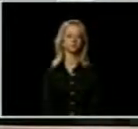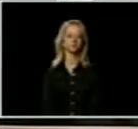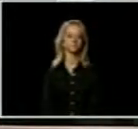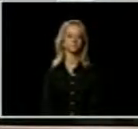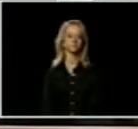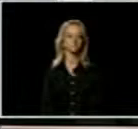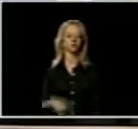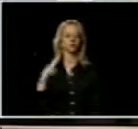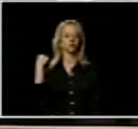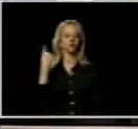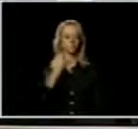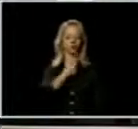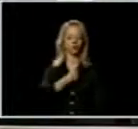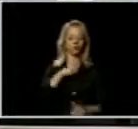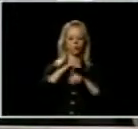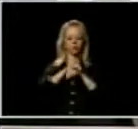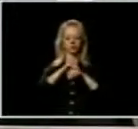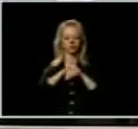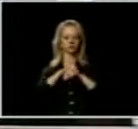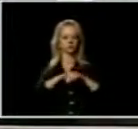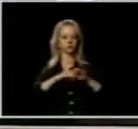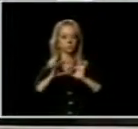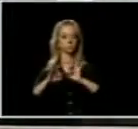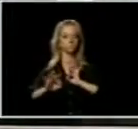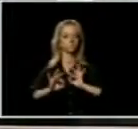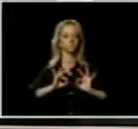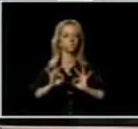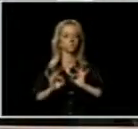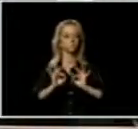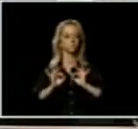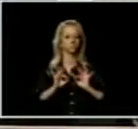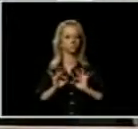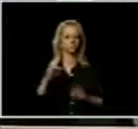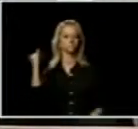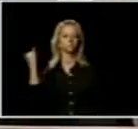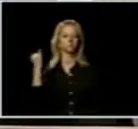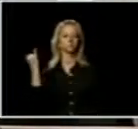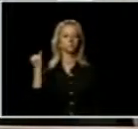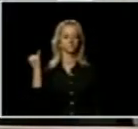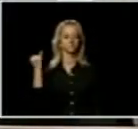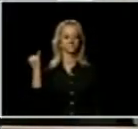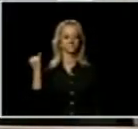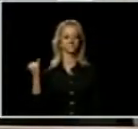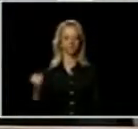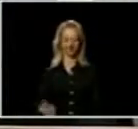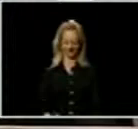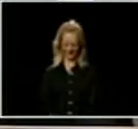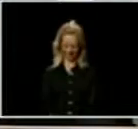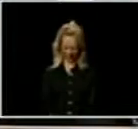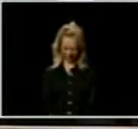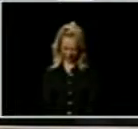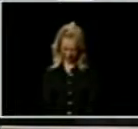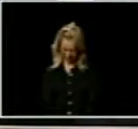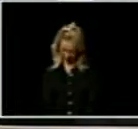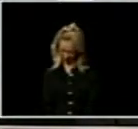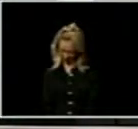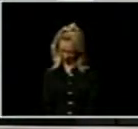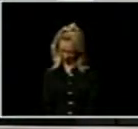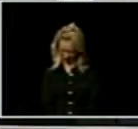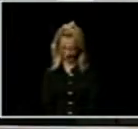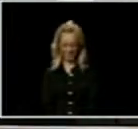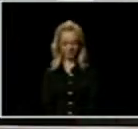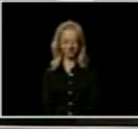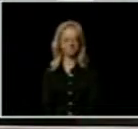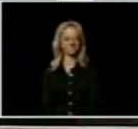Taubaté. E quero fazer o meu registro do voto favorável para a